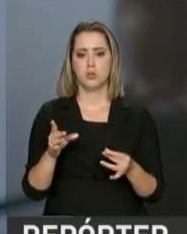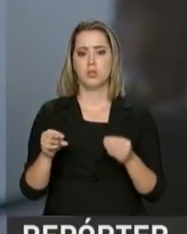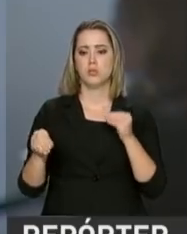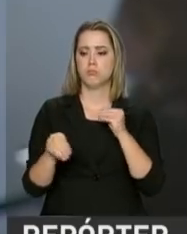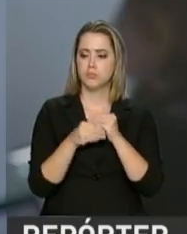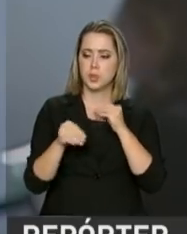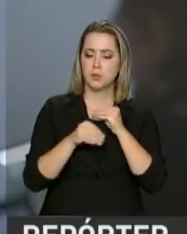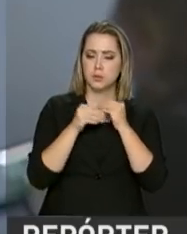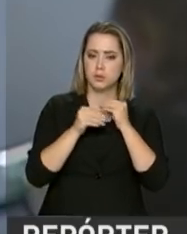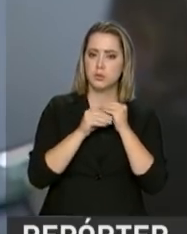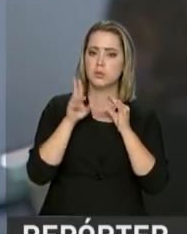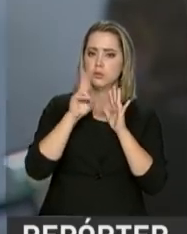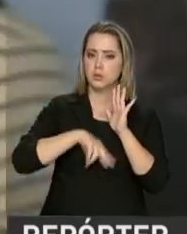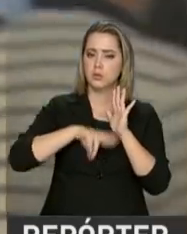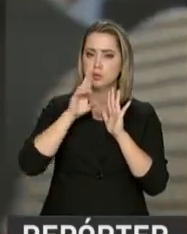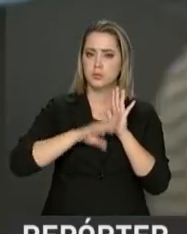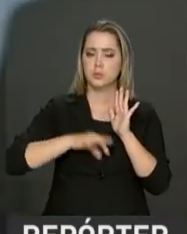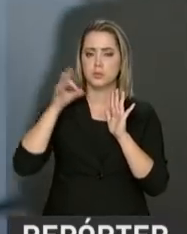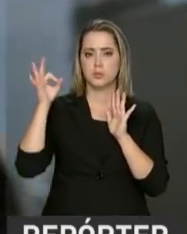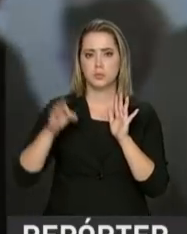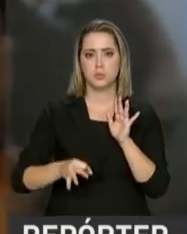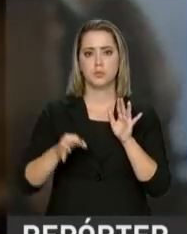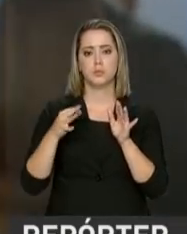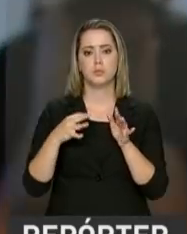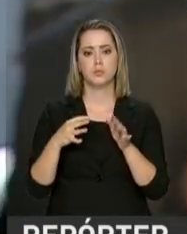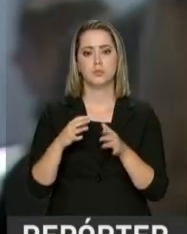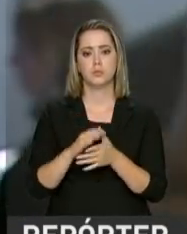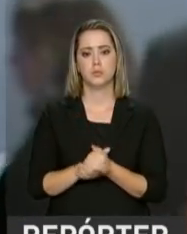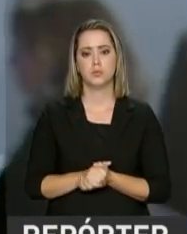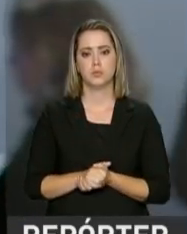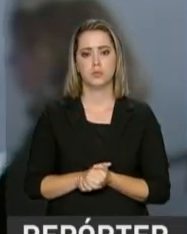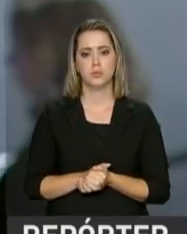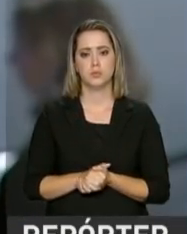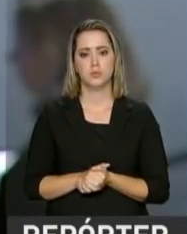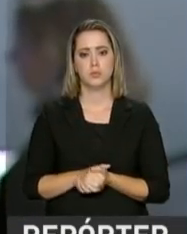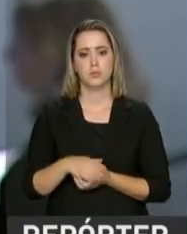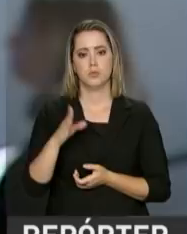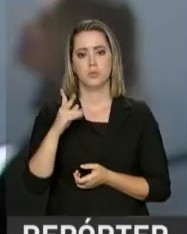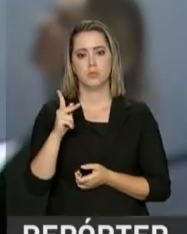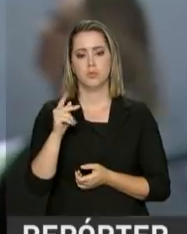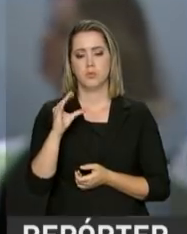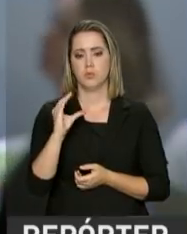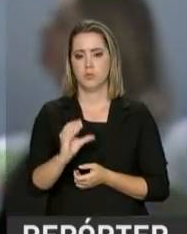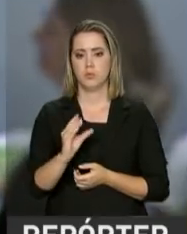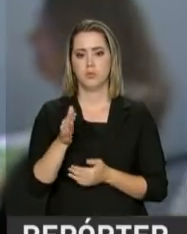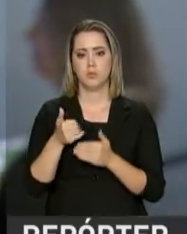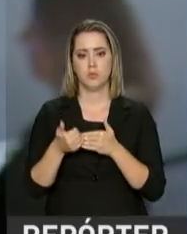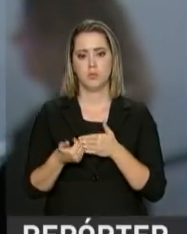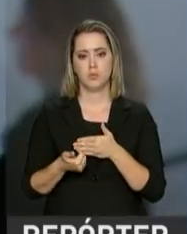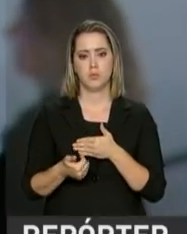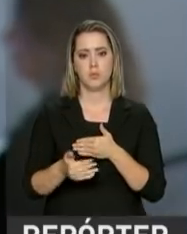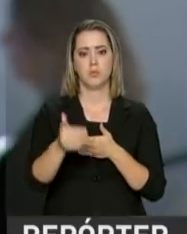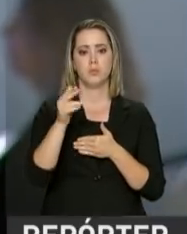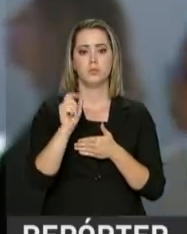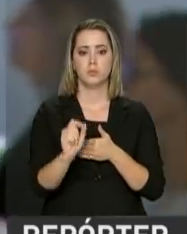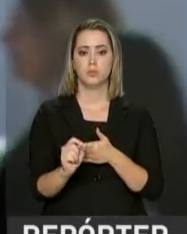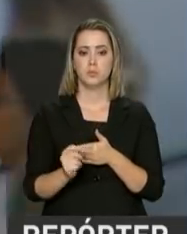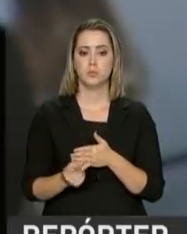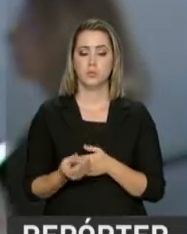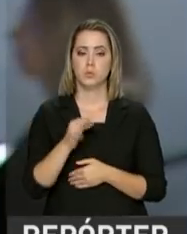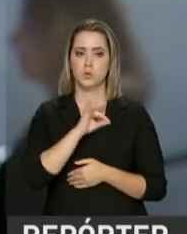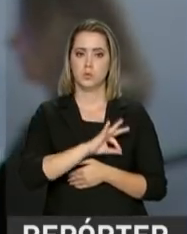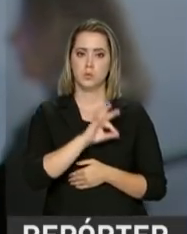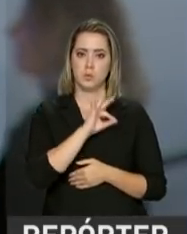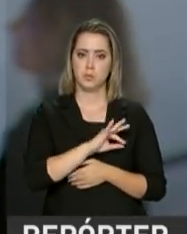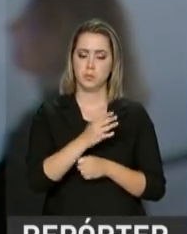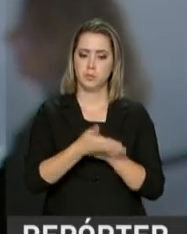social quando eh o benefício prestação continuada permaneceu sendo o salário